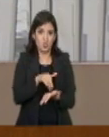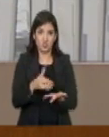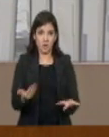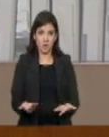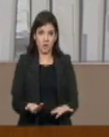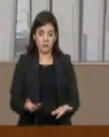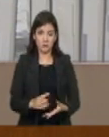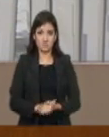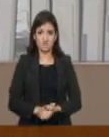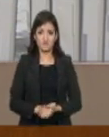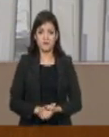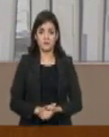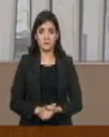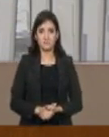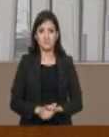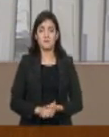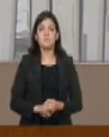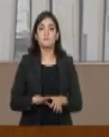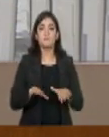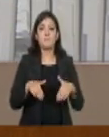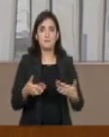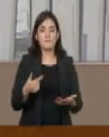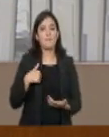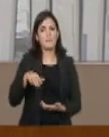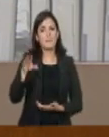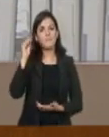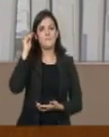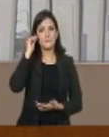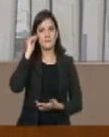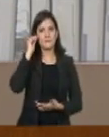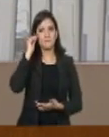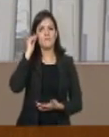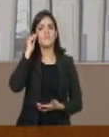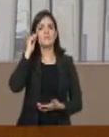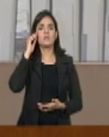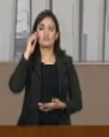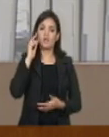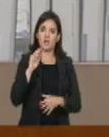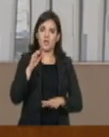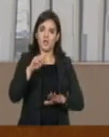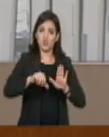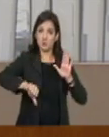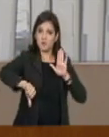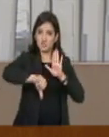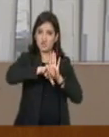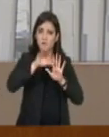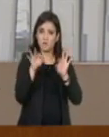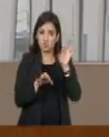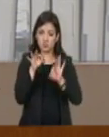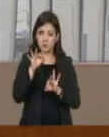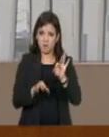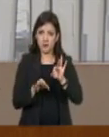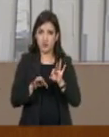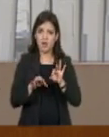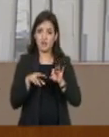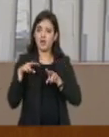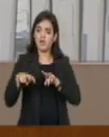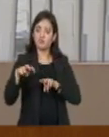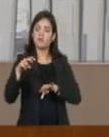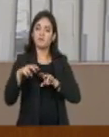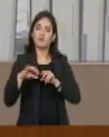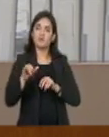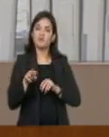Quanto a esse tópico, entendo desde sempre que nos crimes julgados pelo Tribunal do Júri, em razão de sua estatura